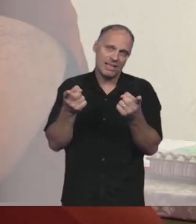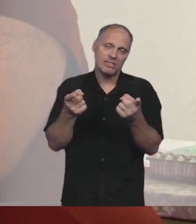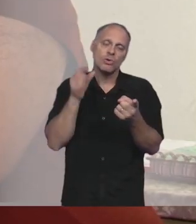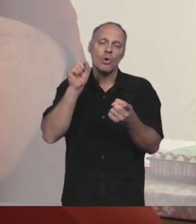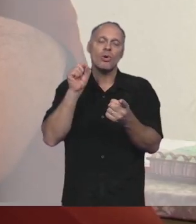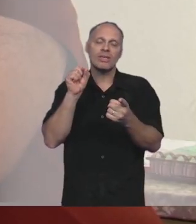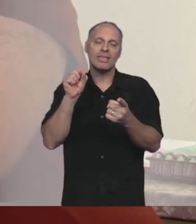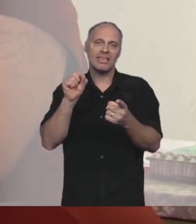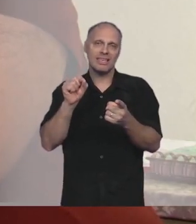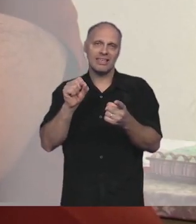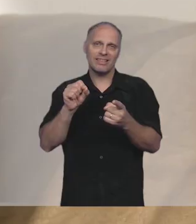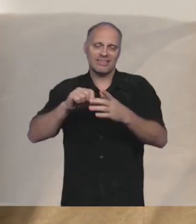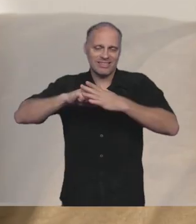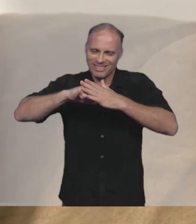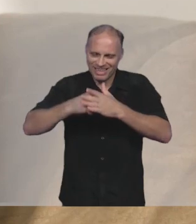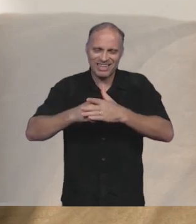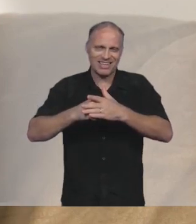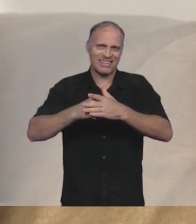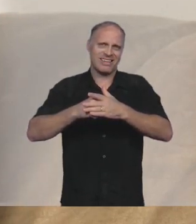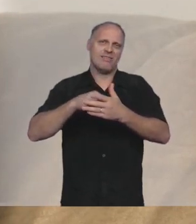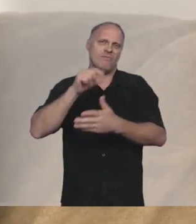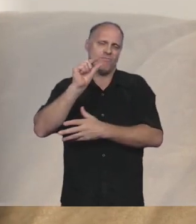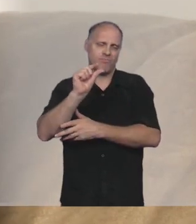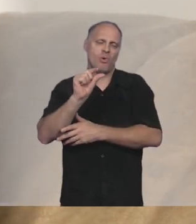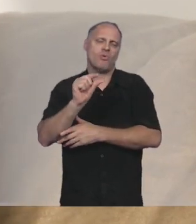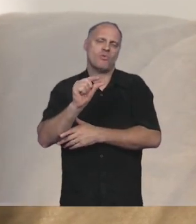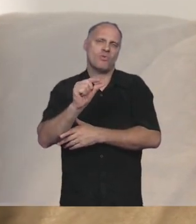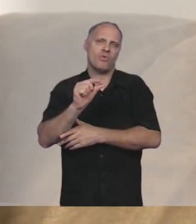o acesso de muita gente para o teatro